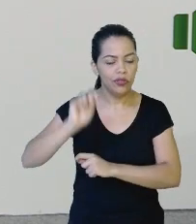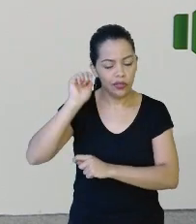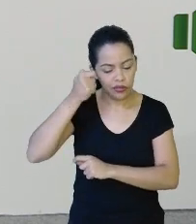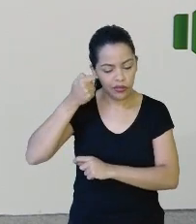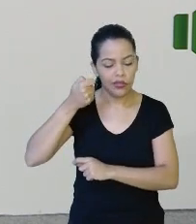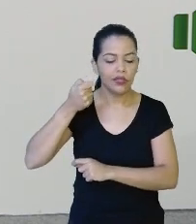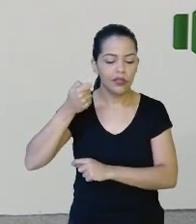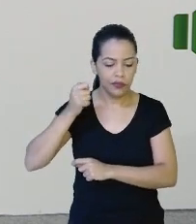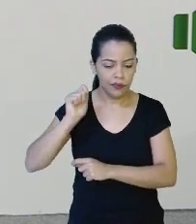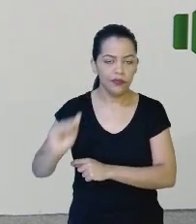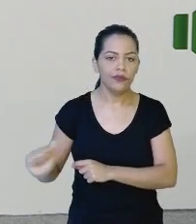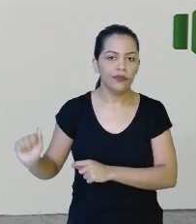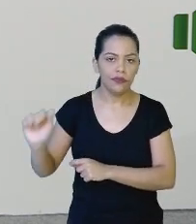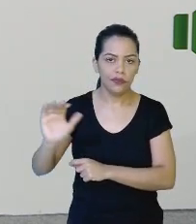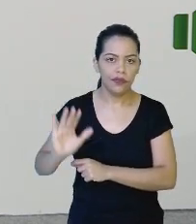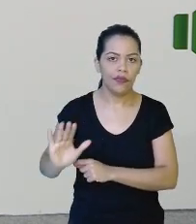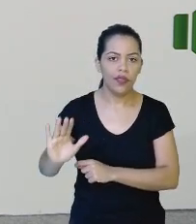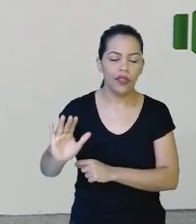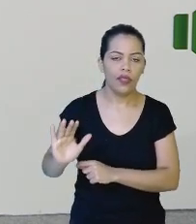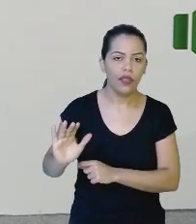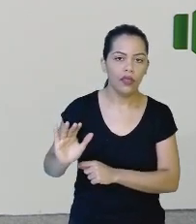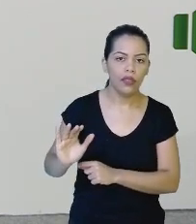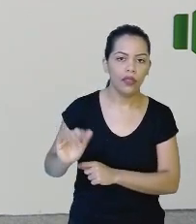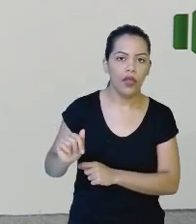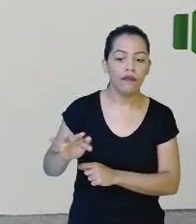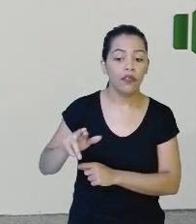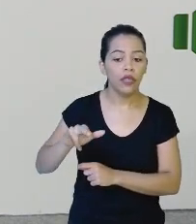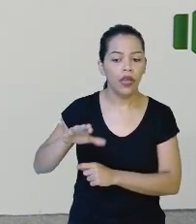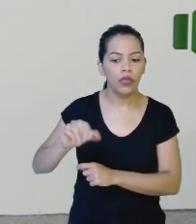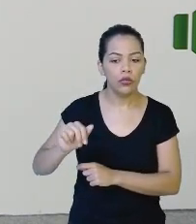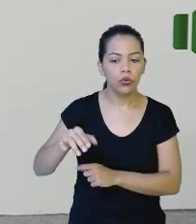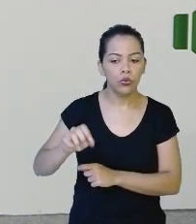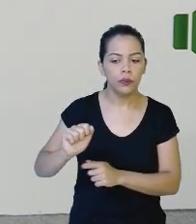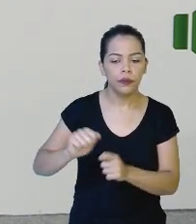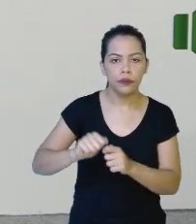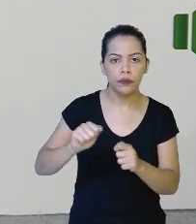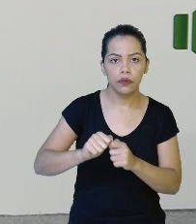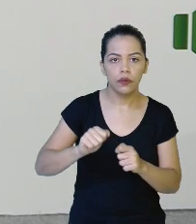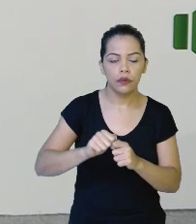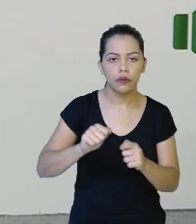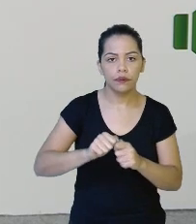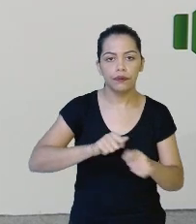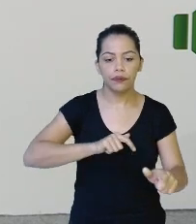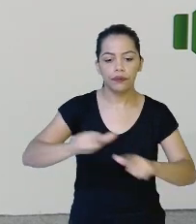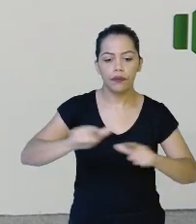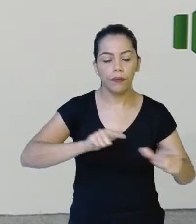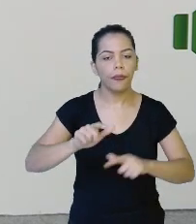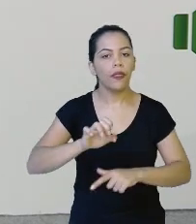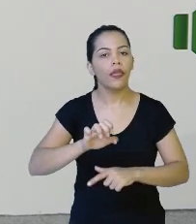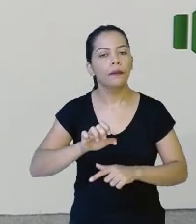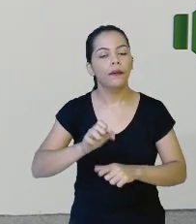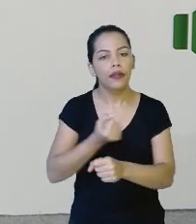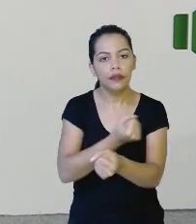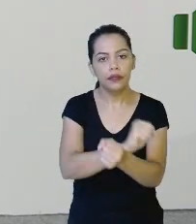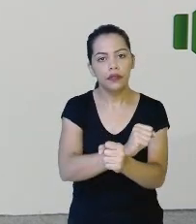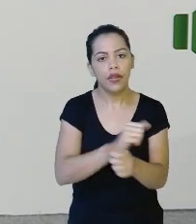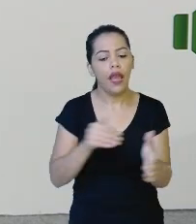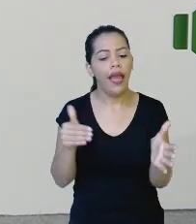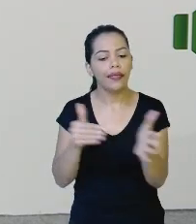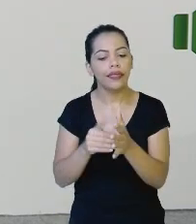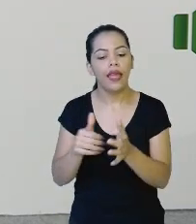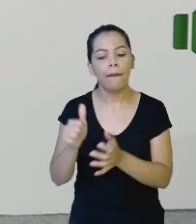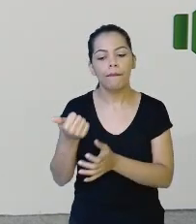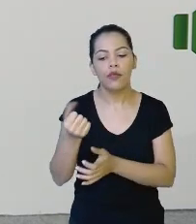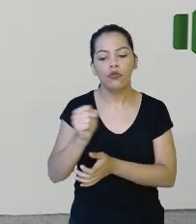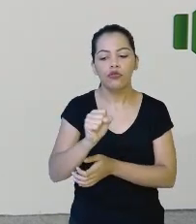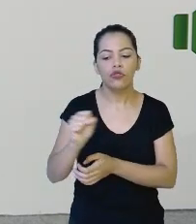africanos para executar esse tipo de trabalho. E aí isso aconteceu até o ano de 1888,